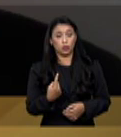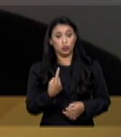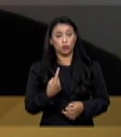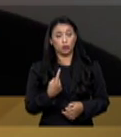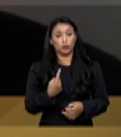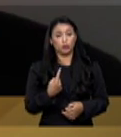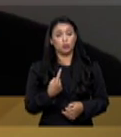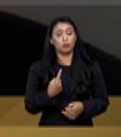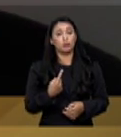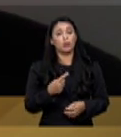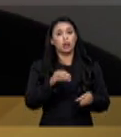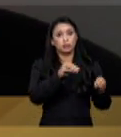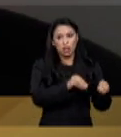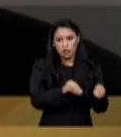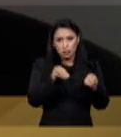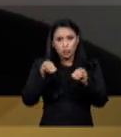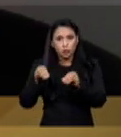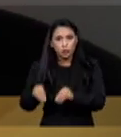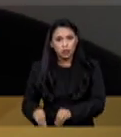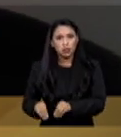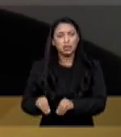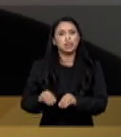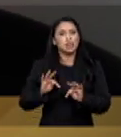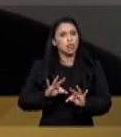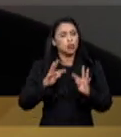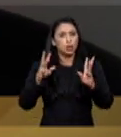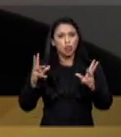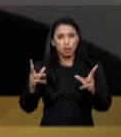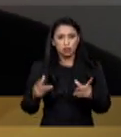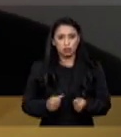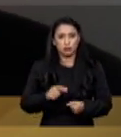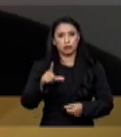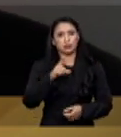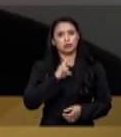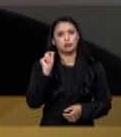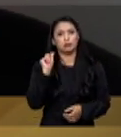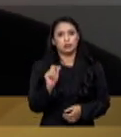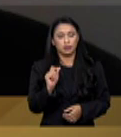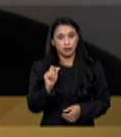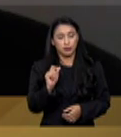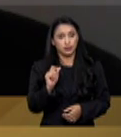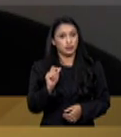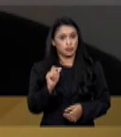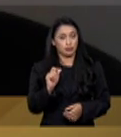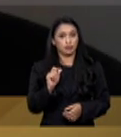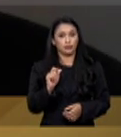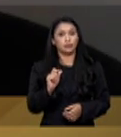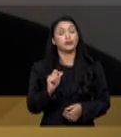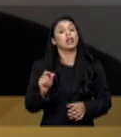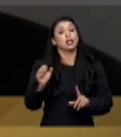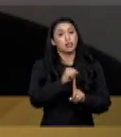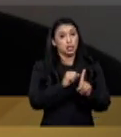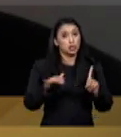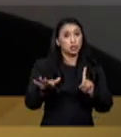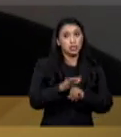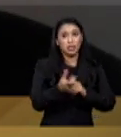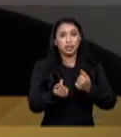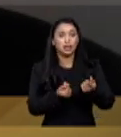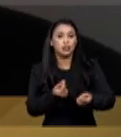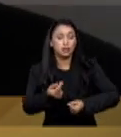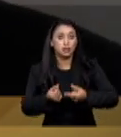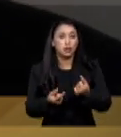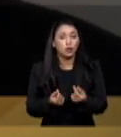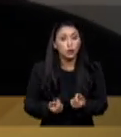subsidiárias Transpetro, integrais, subsidiárias integrais da aludida Sociedade Economia